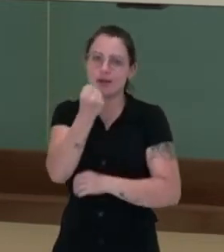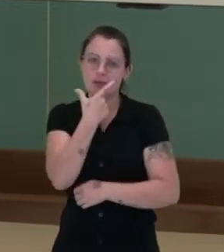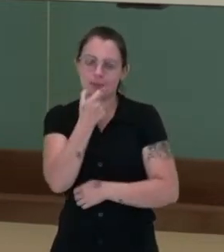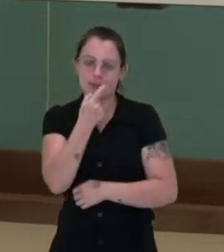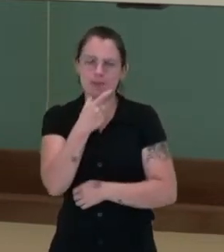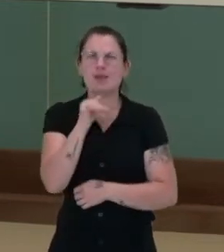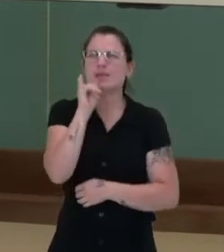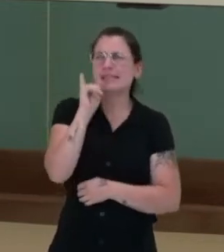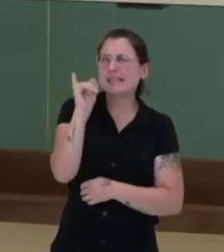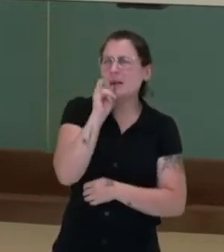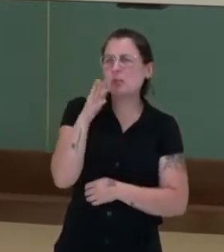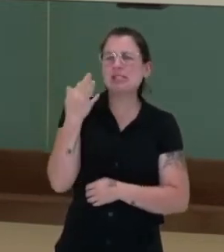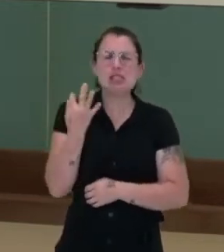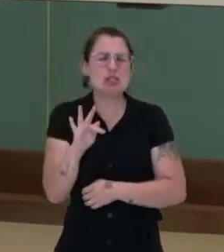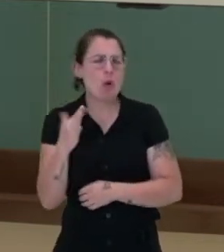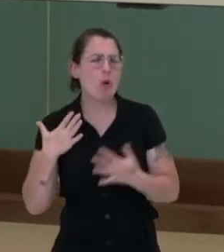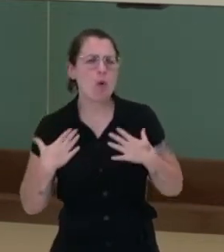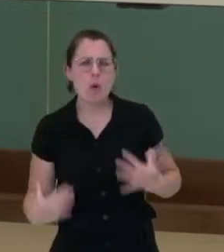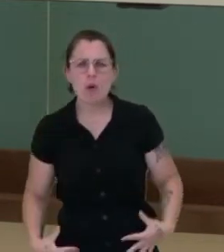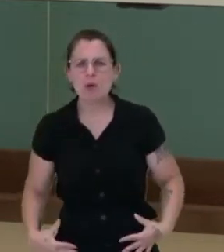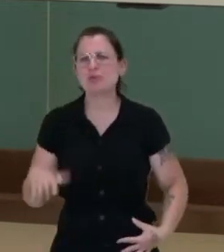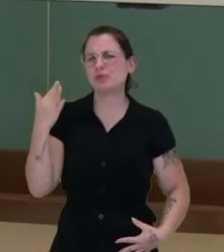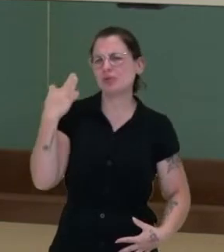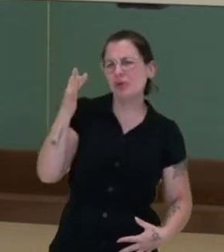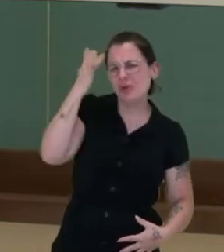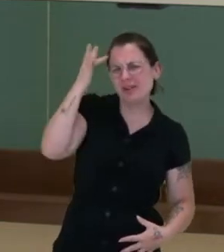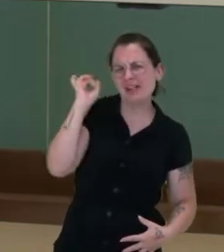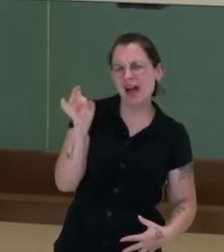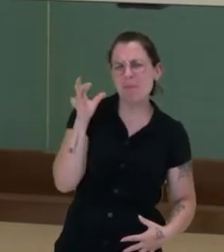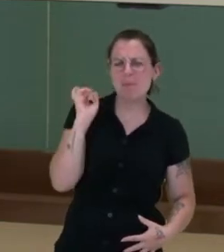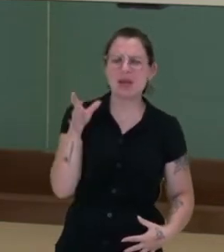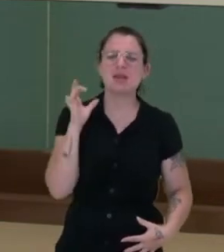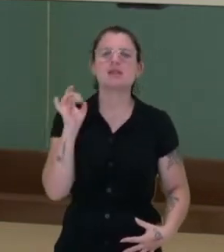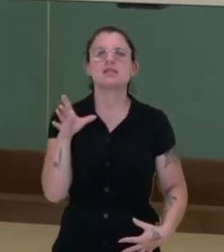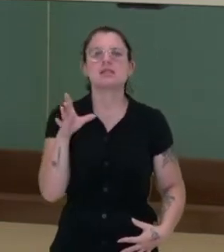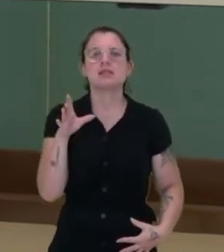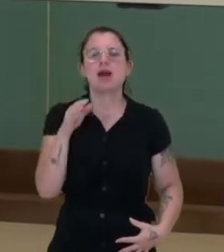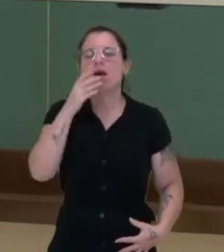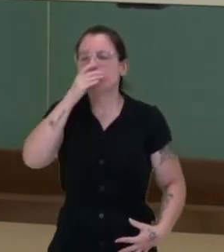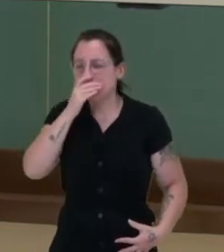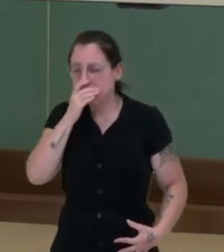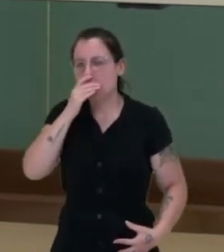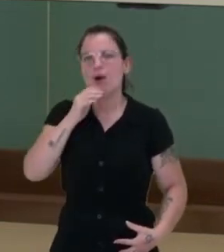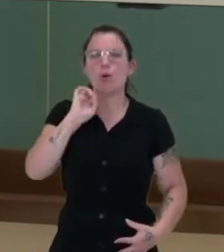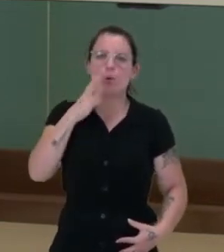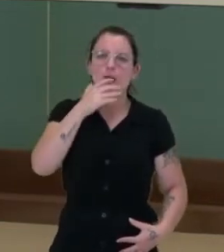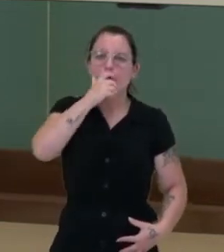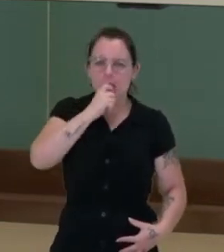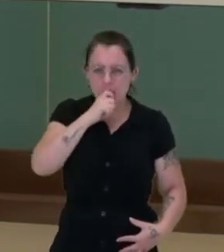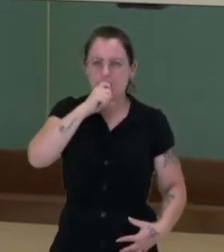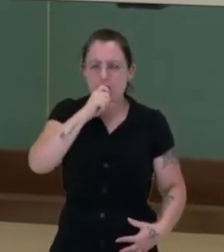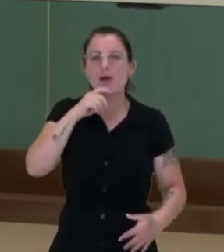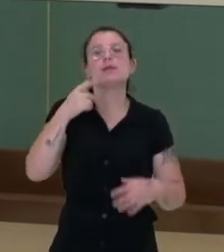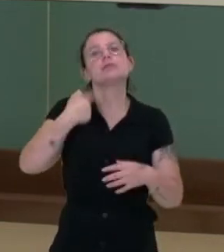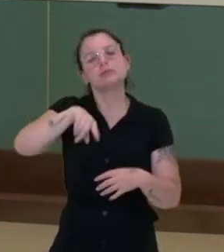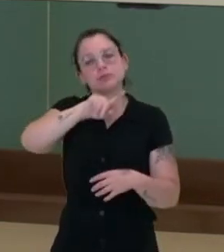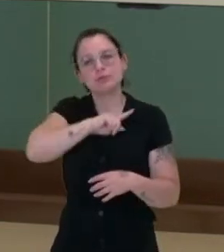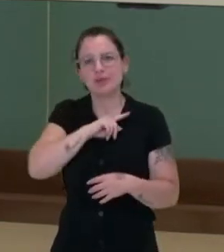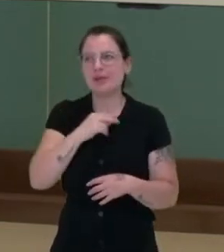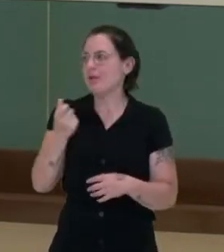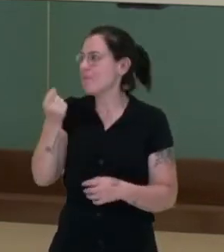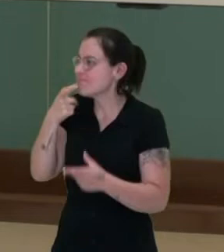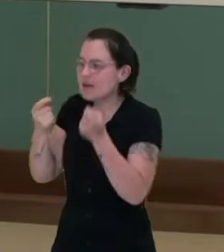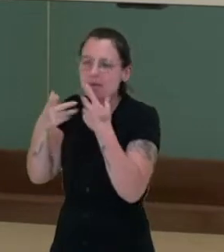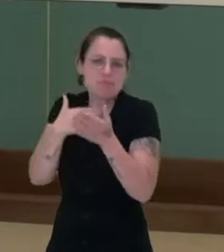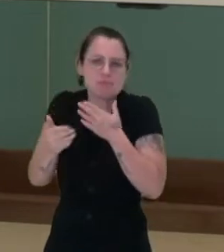alguma dor no corpo, dor de cabeça, espirrando com tosse, a gente não pode sair aí tomando